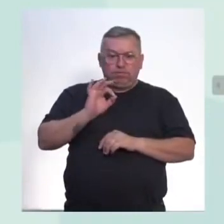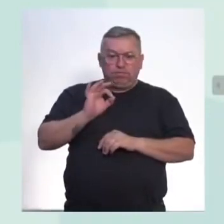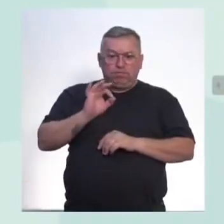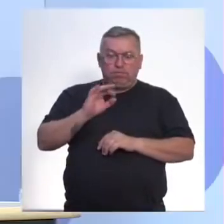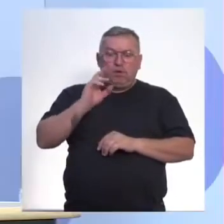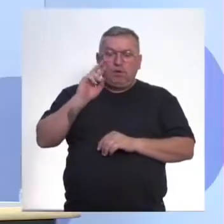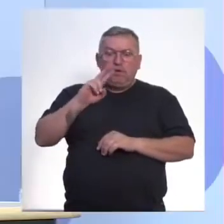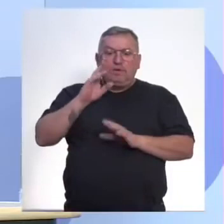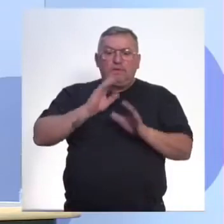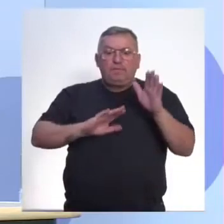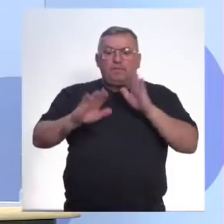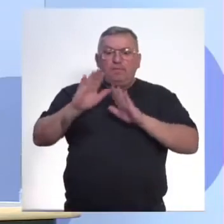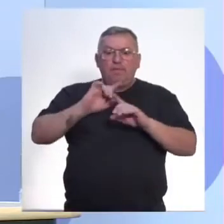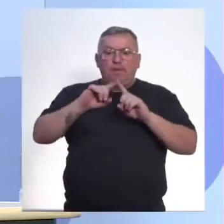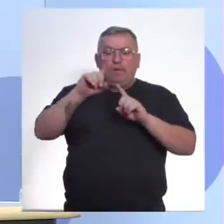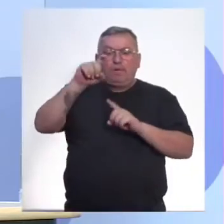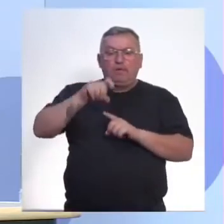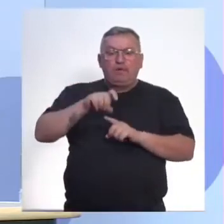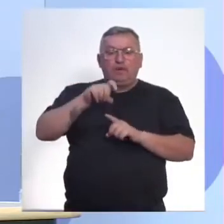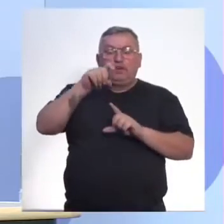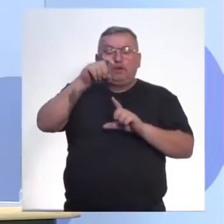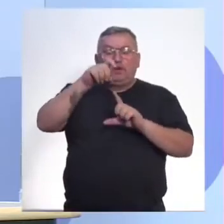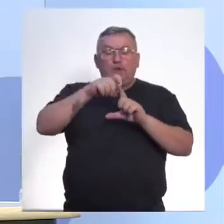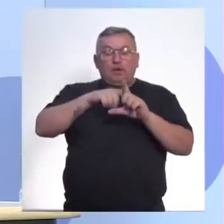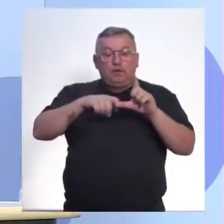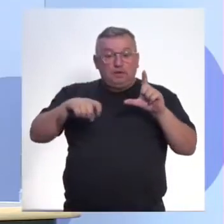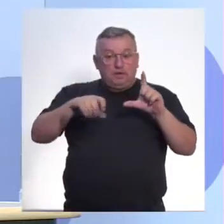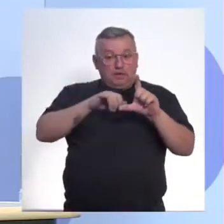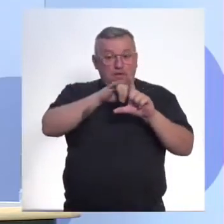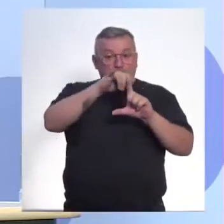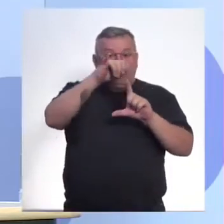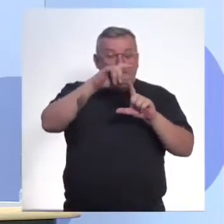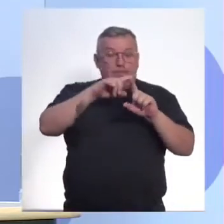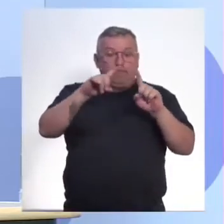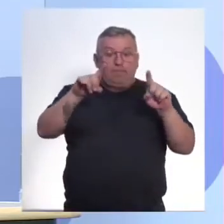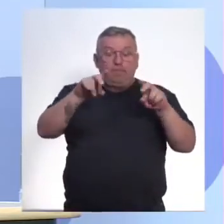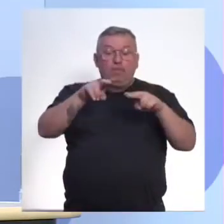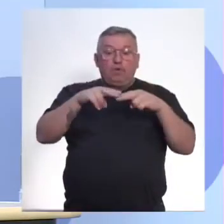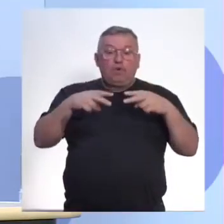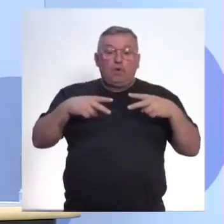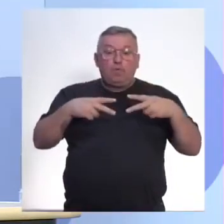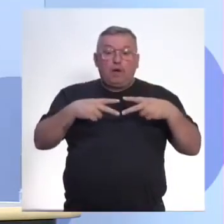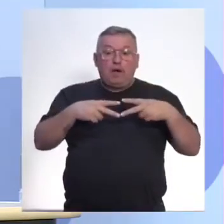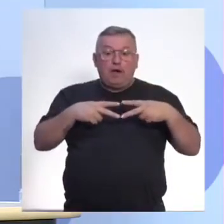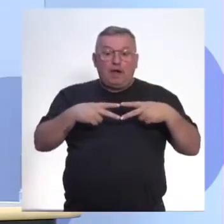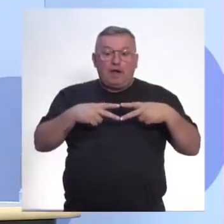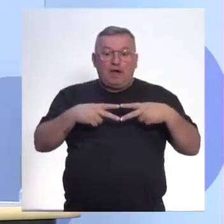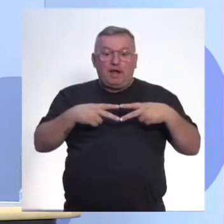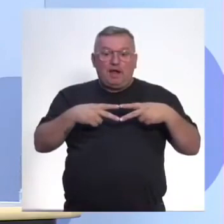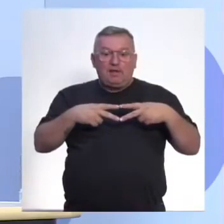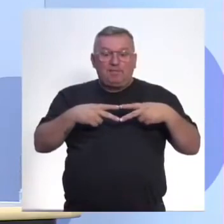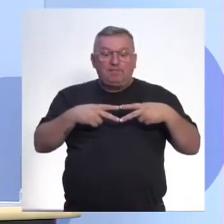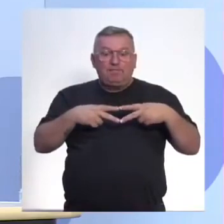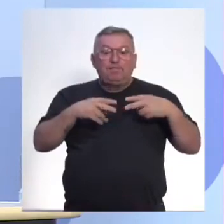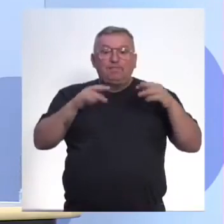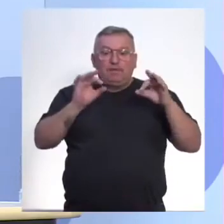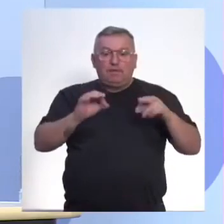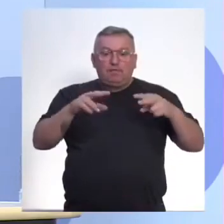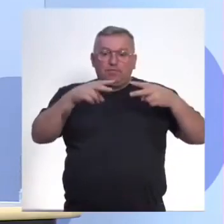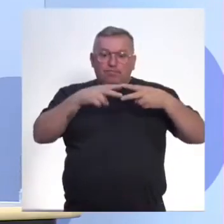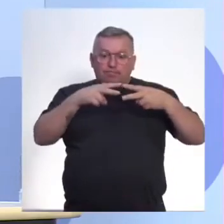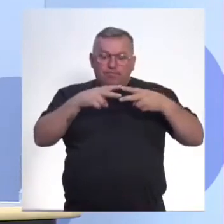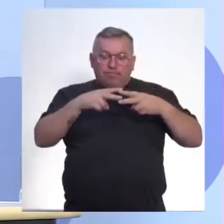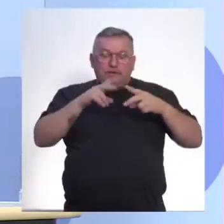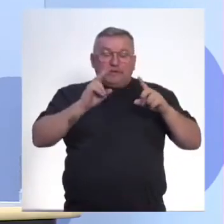Toma sempre esse cuidado, né, de x e y, né, nos pares. Por isso que ele é um par, né? Coordenado, né? Então, sempre